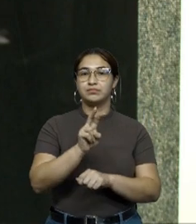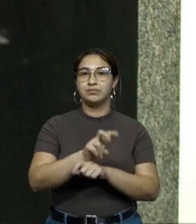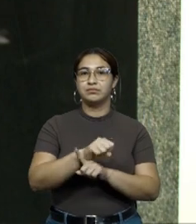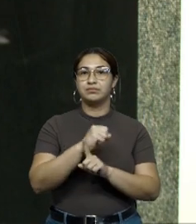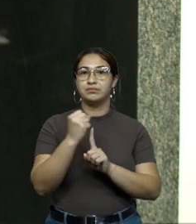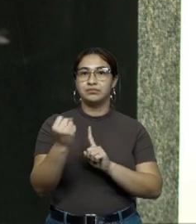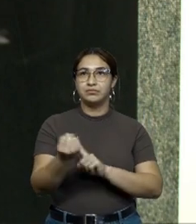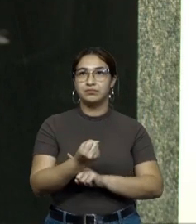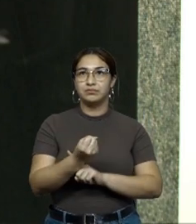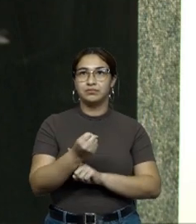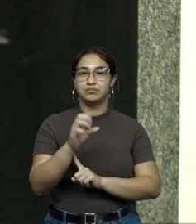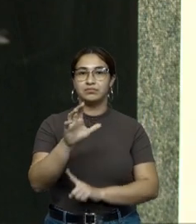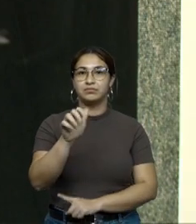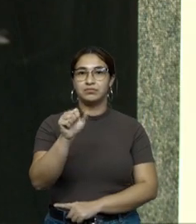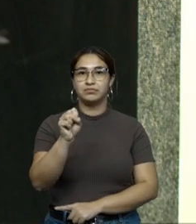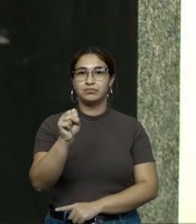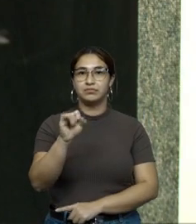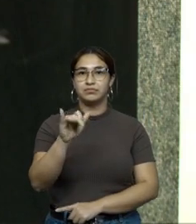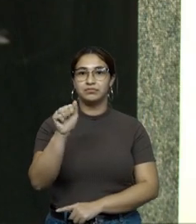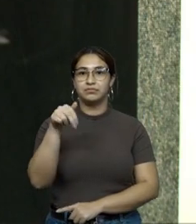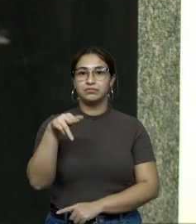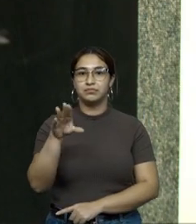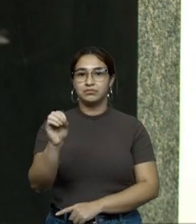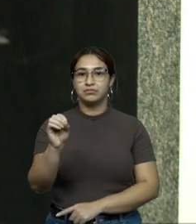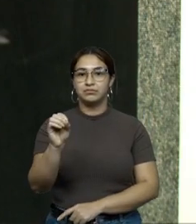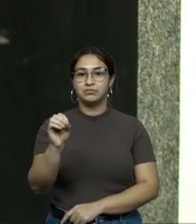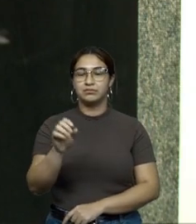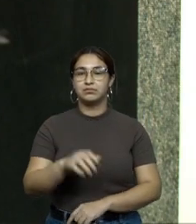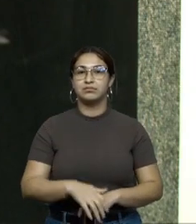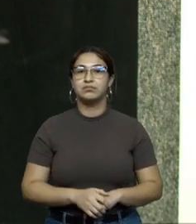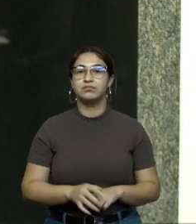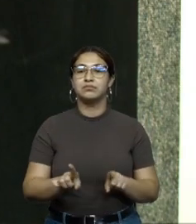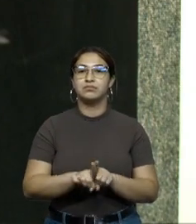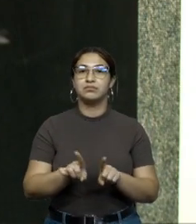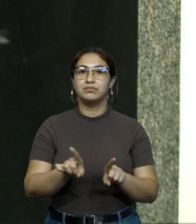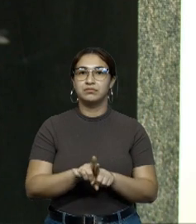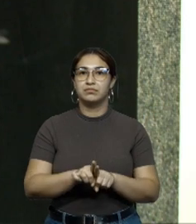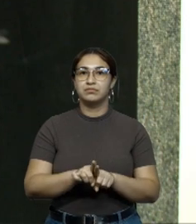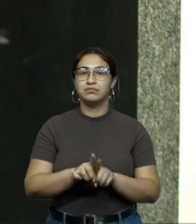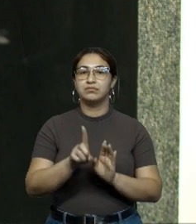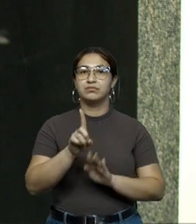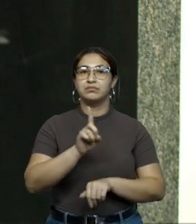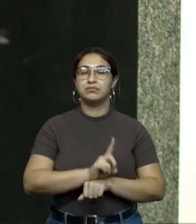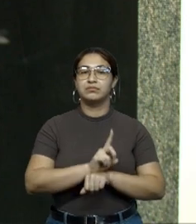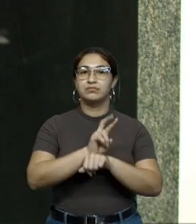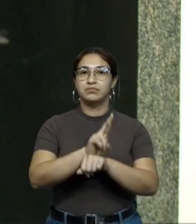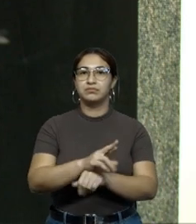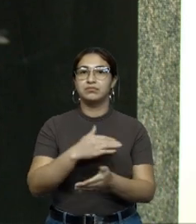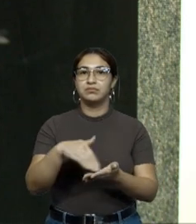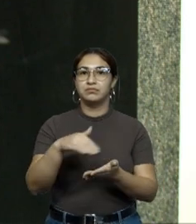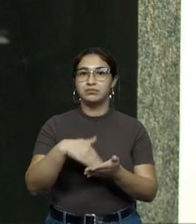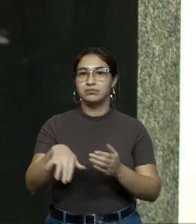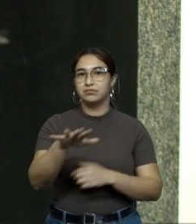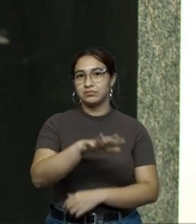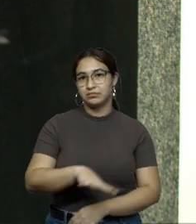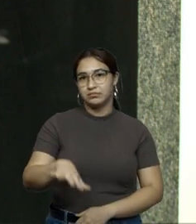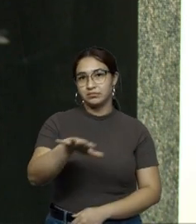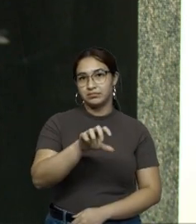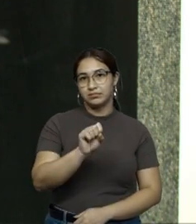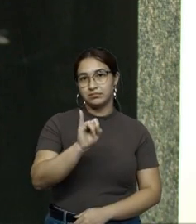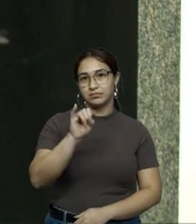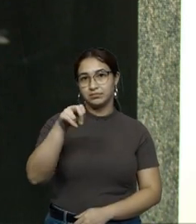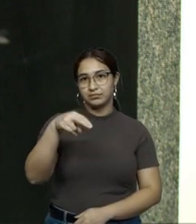Cassiano marafon obrigado pela presença também do Senhor diretor da secretaria-geral do sinte-sc